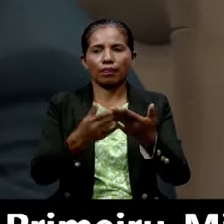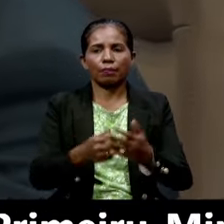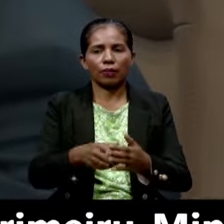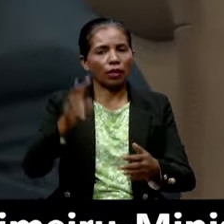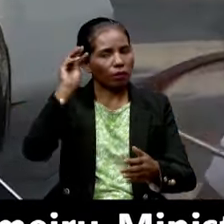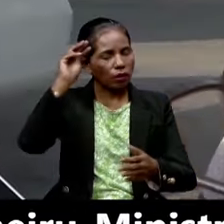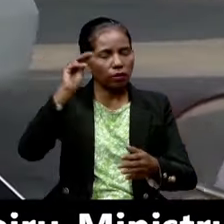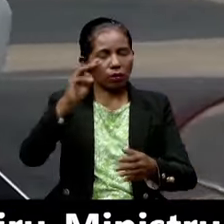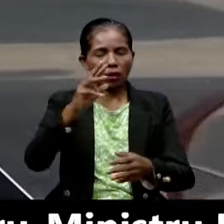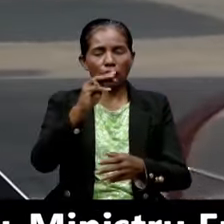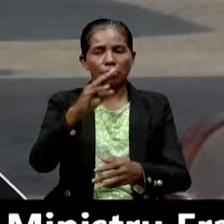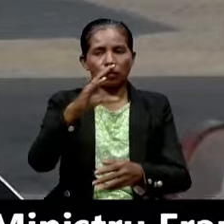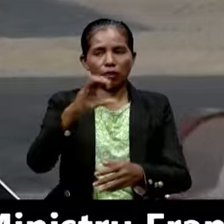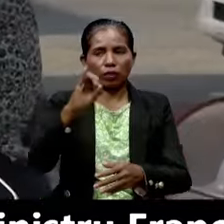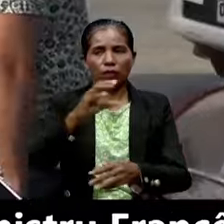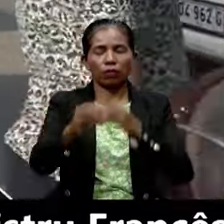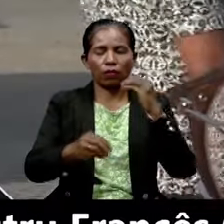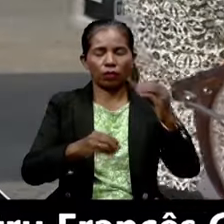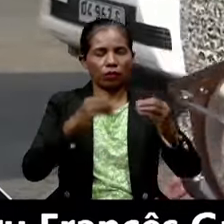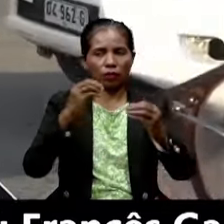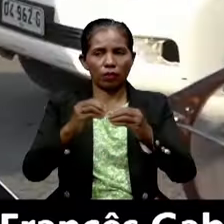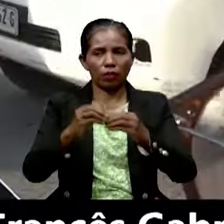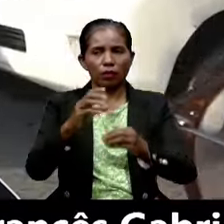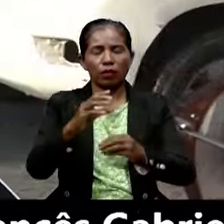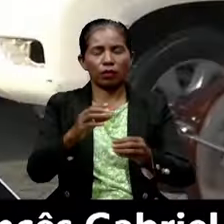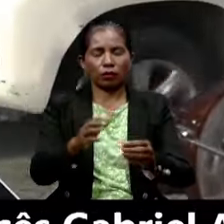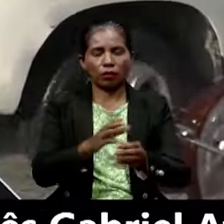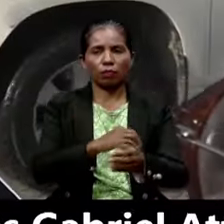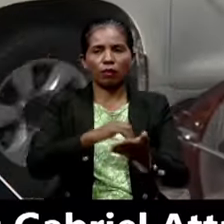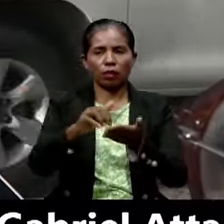do Comércio e Indústria sobre licença da